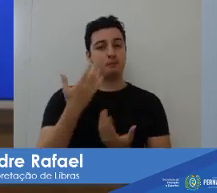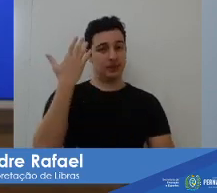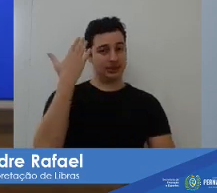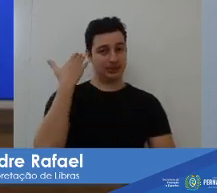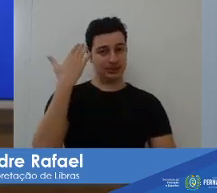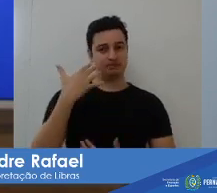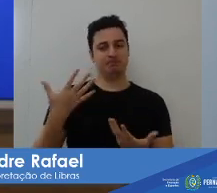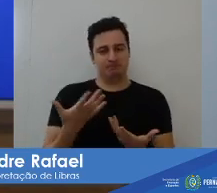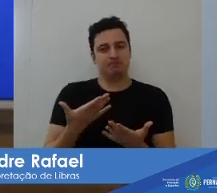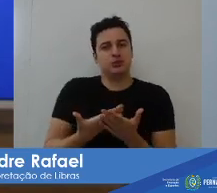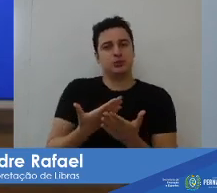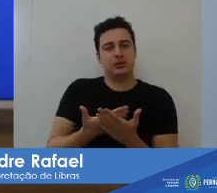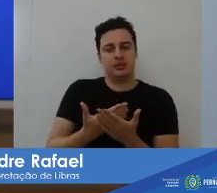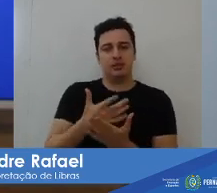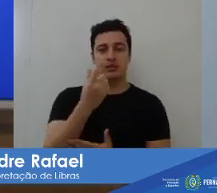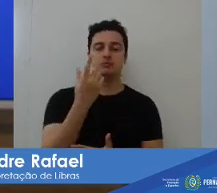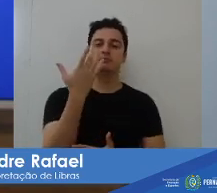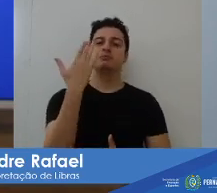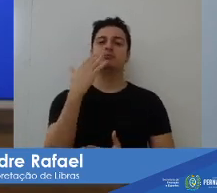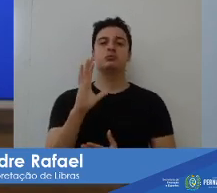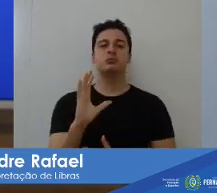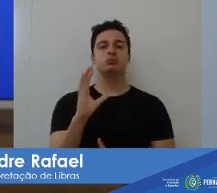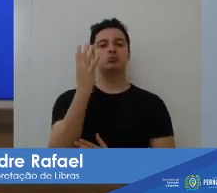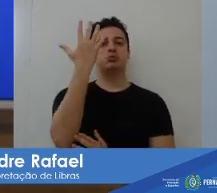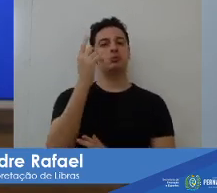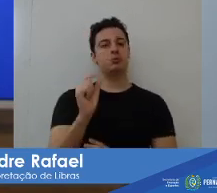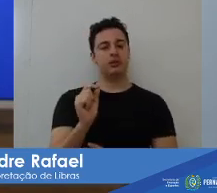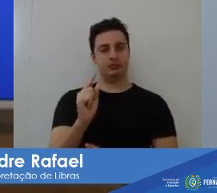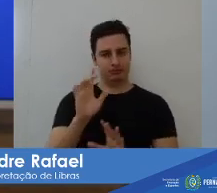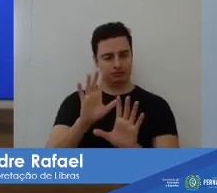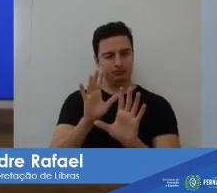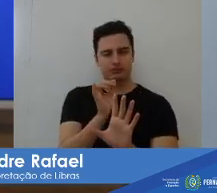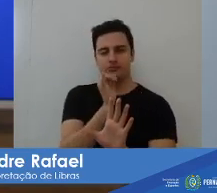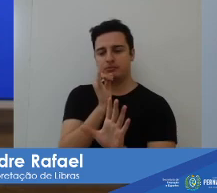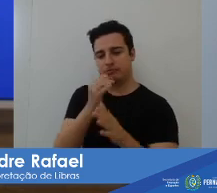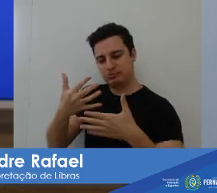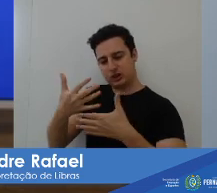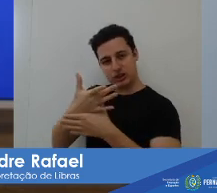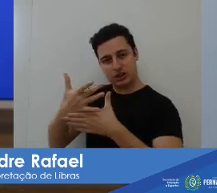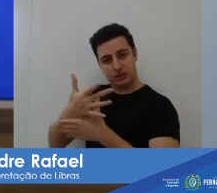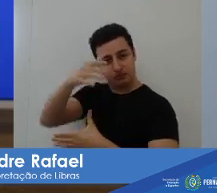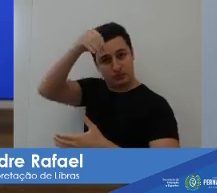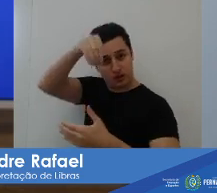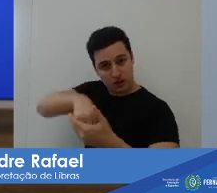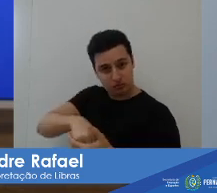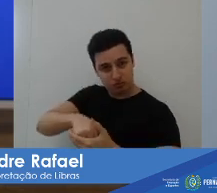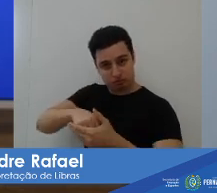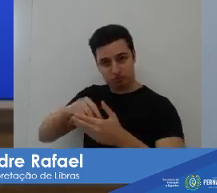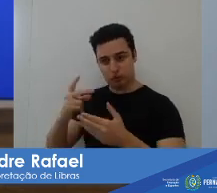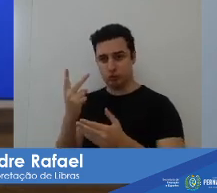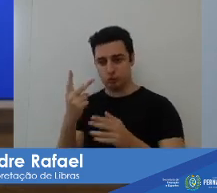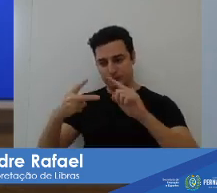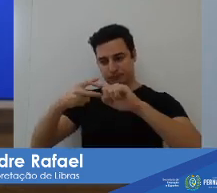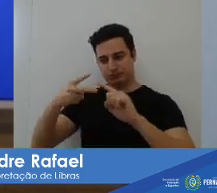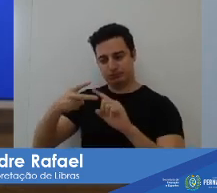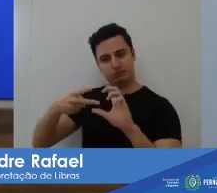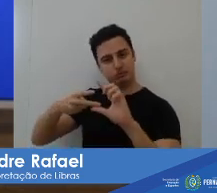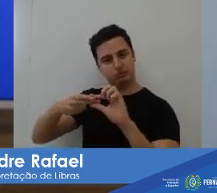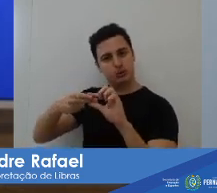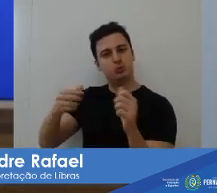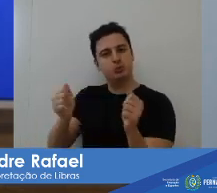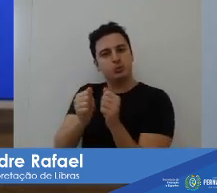cidades. O que ocorre? Apesar de serem cidades formadas dentro da mesma civilização, elas tinham uma